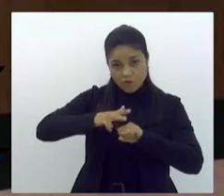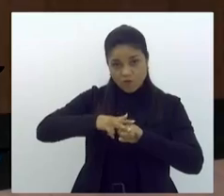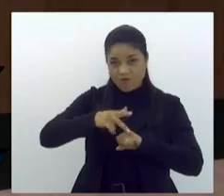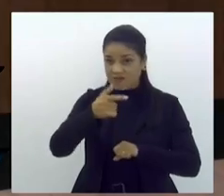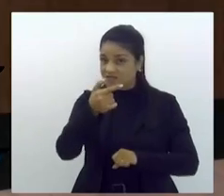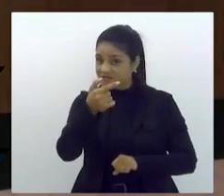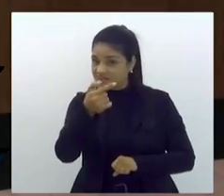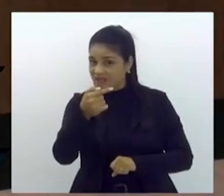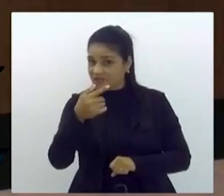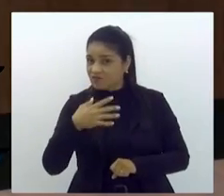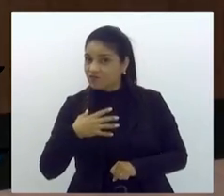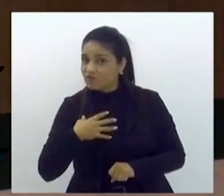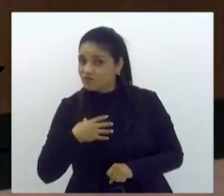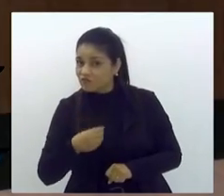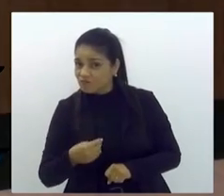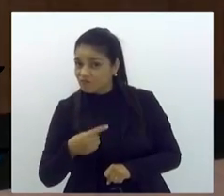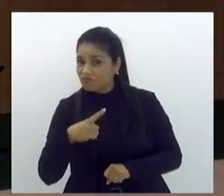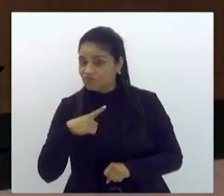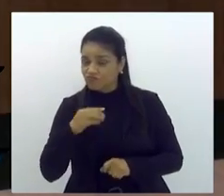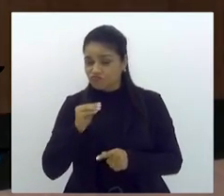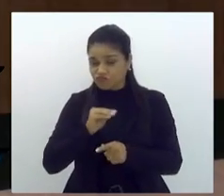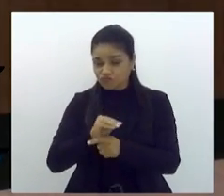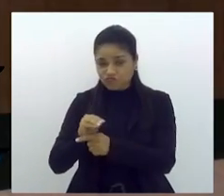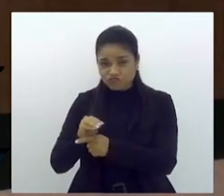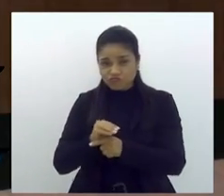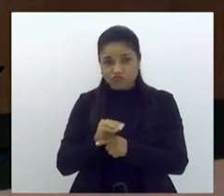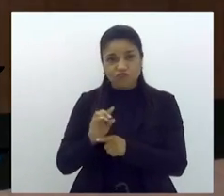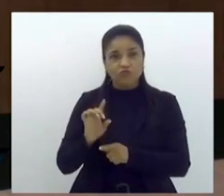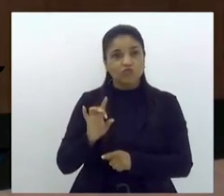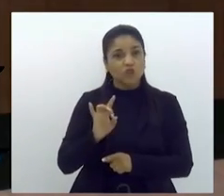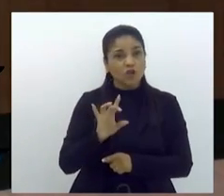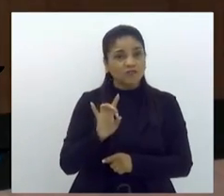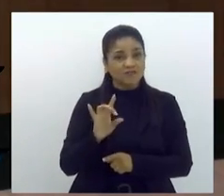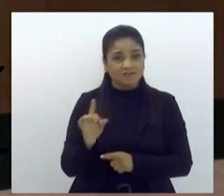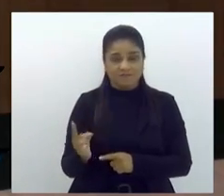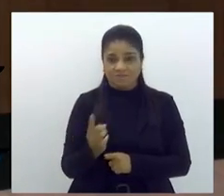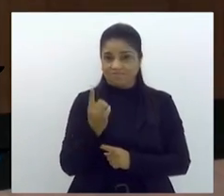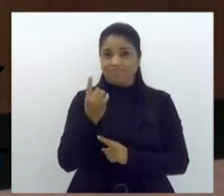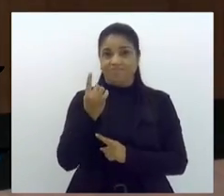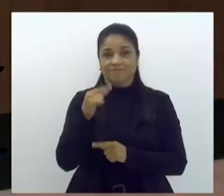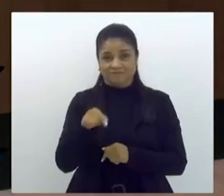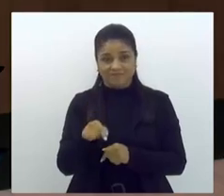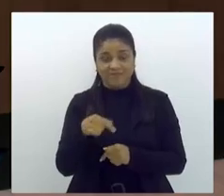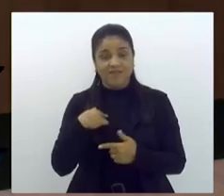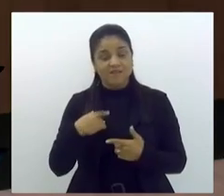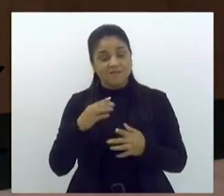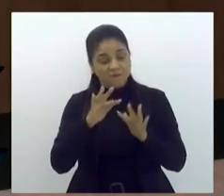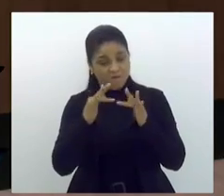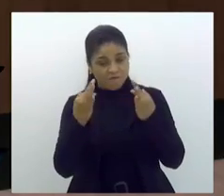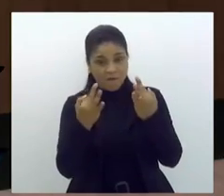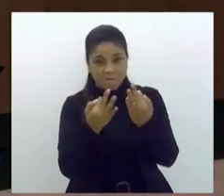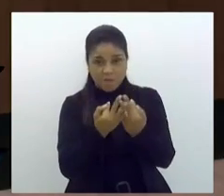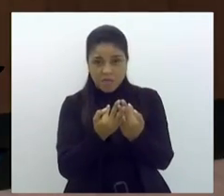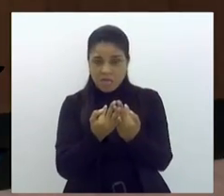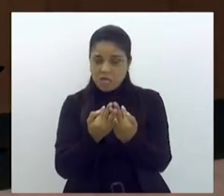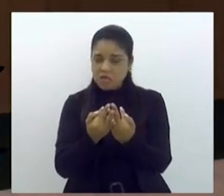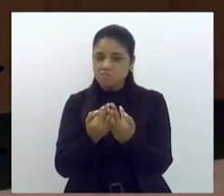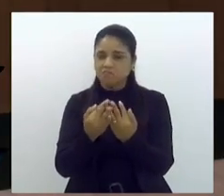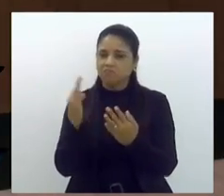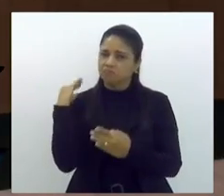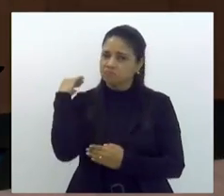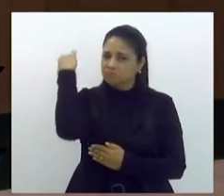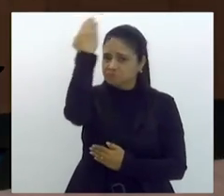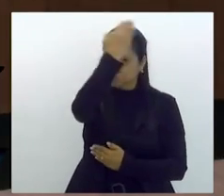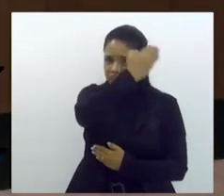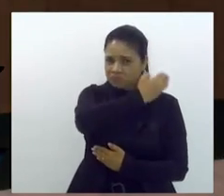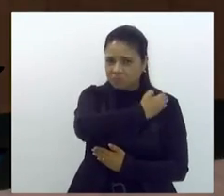sete filhos e criou seus sete filhos sozinhos e trouxe para nossa família devoção de Nossa Senhora da